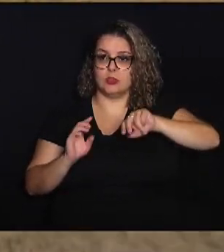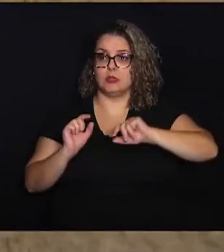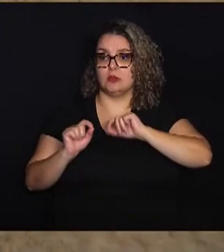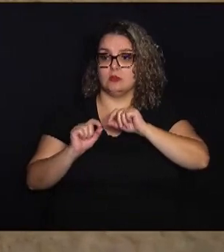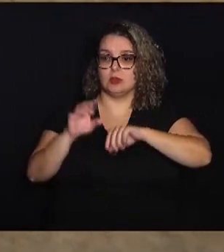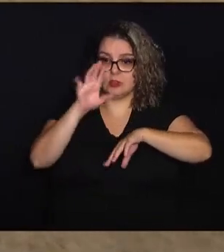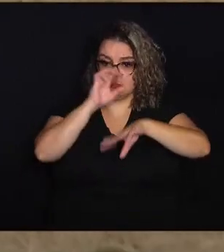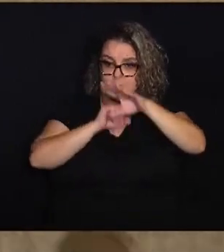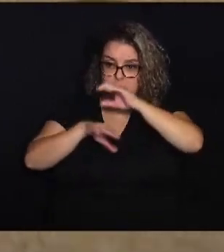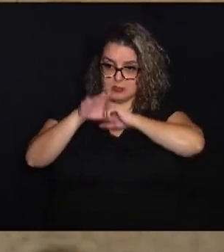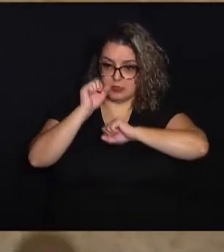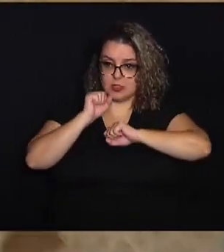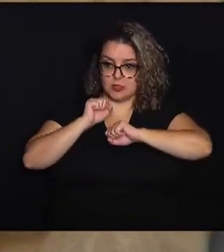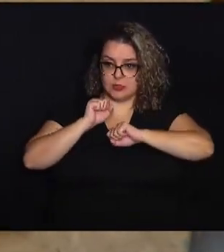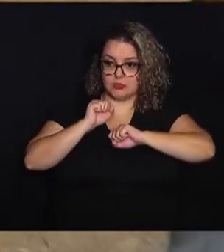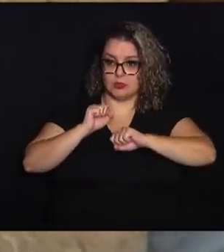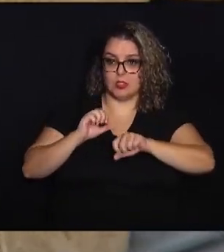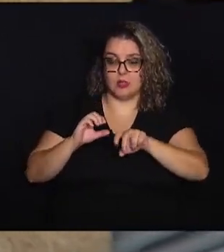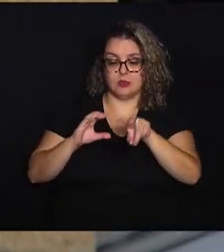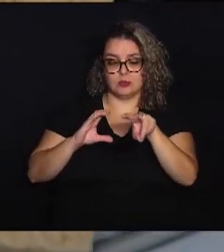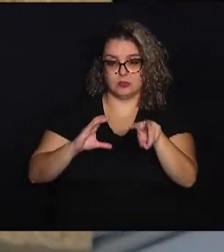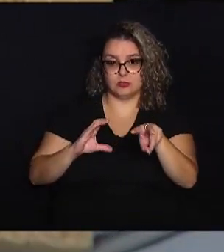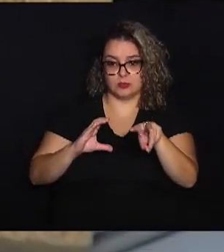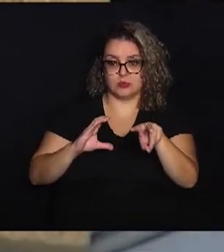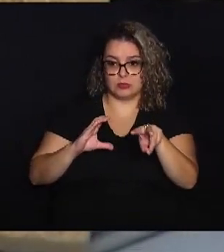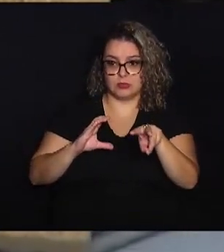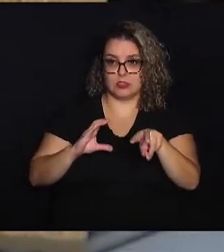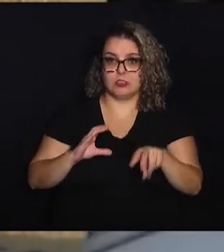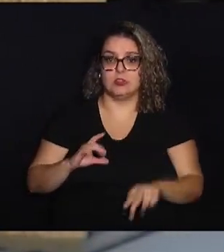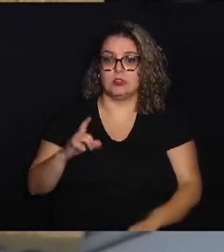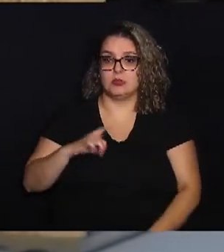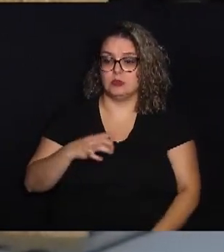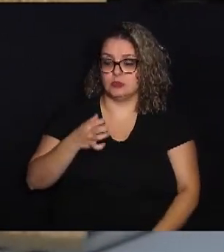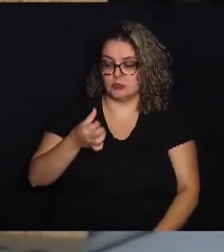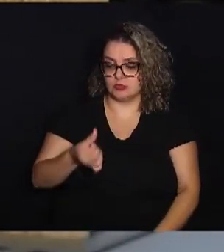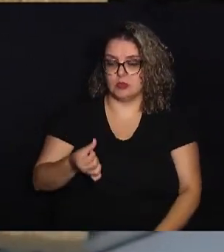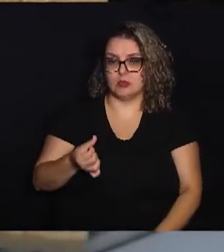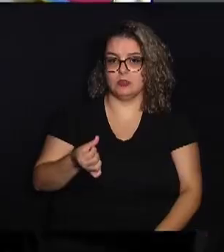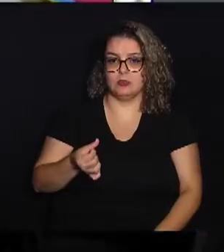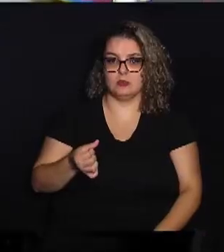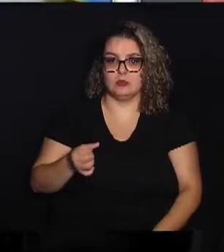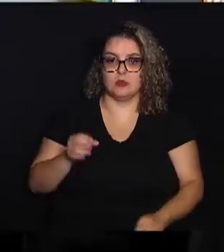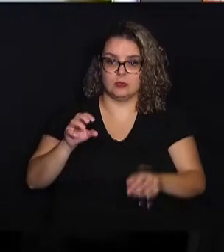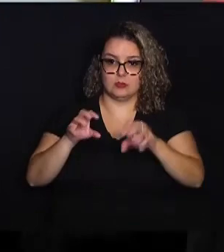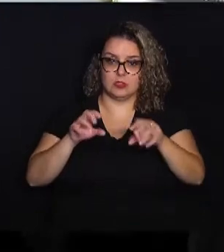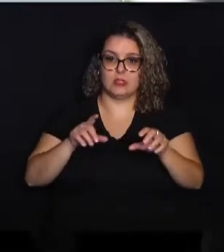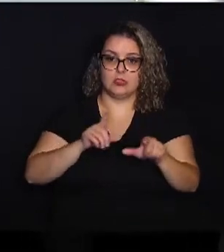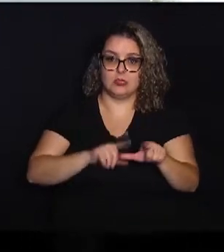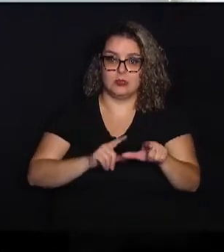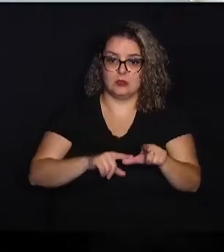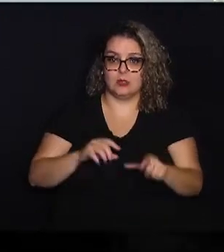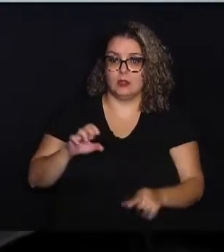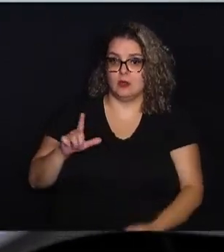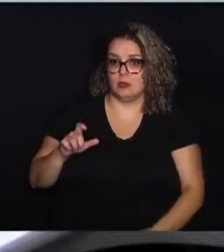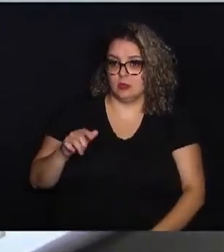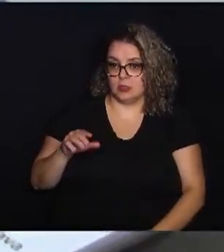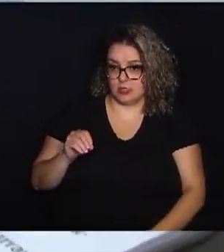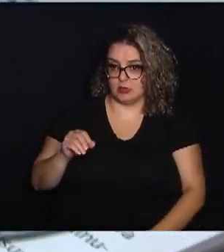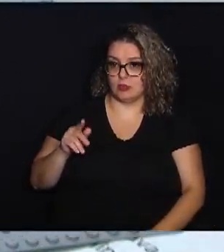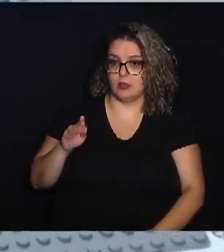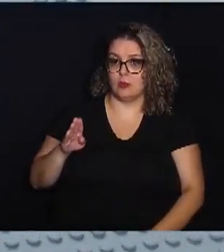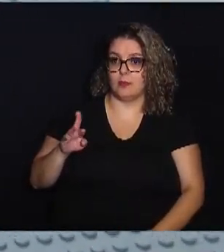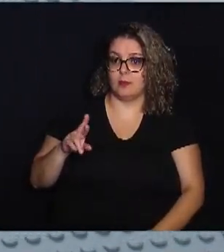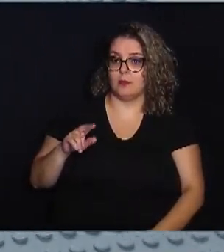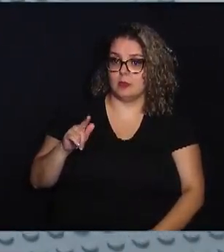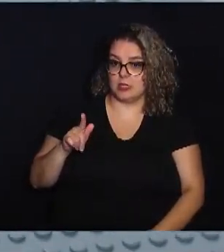aprendendo, tem a posição dos 6 pontos e o ponto em relevo da letra. O Lego Bricks é a representação